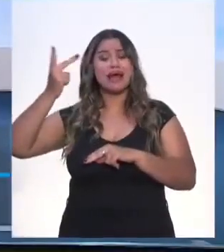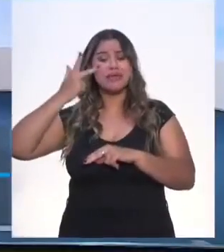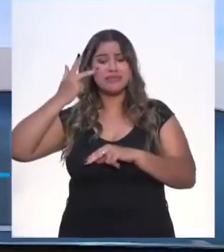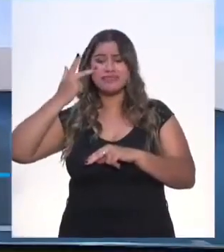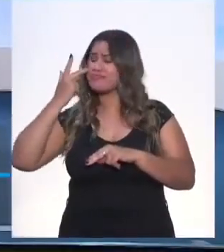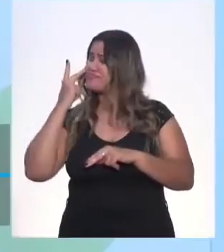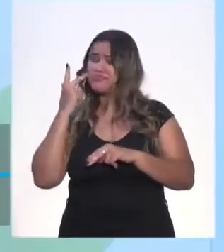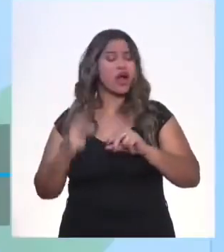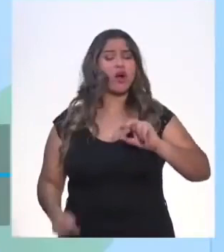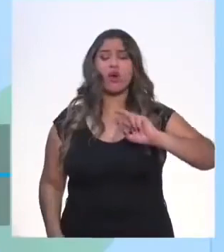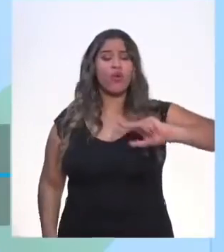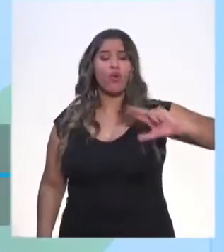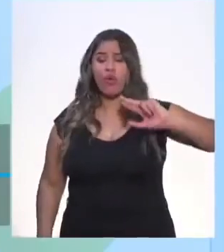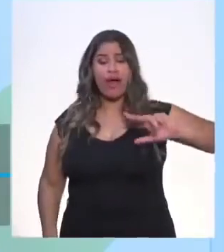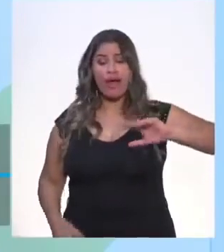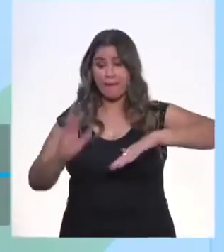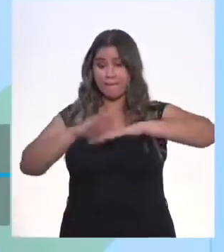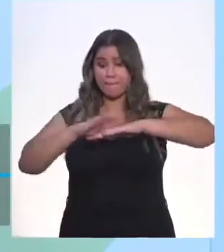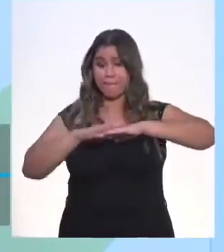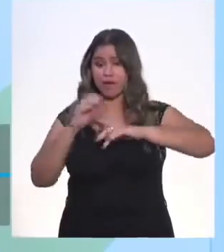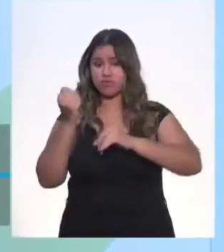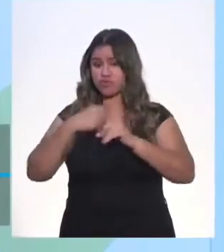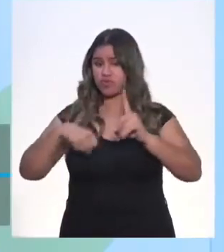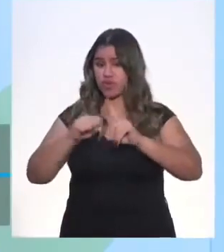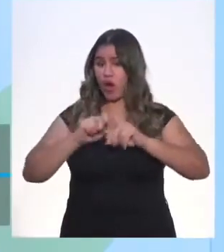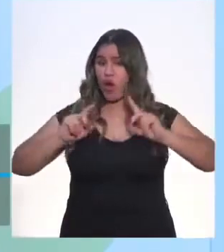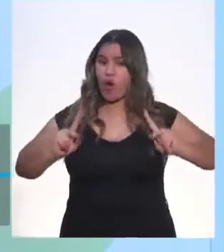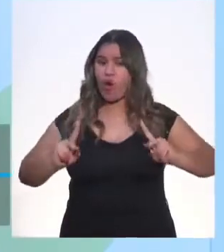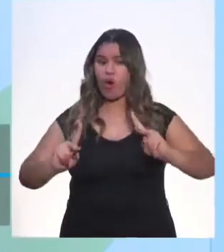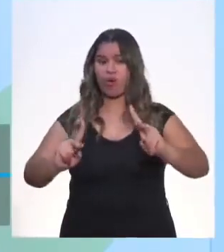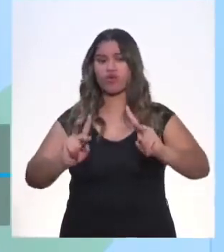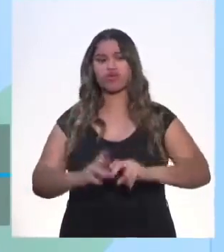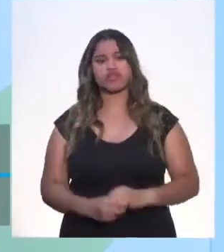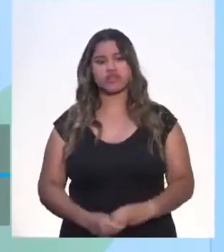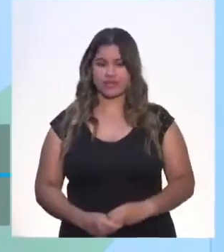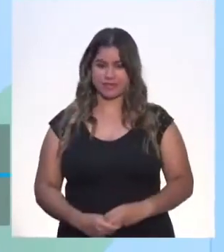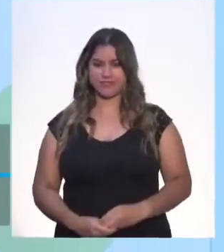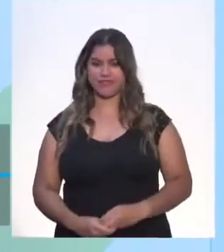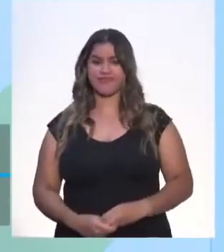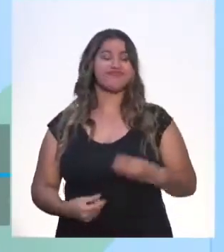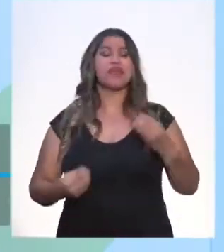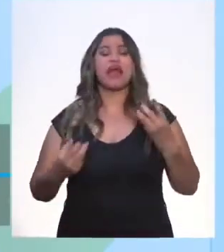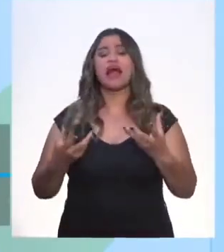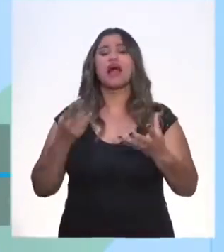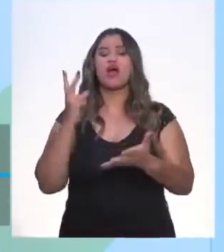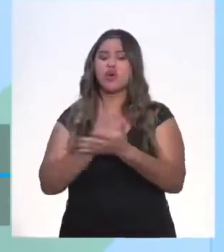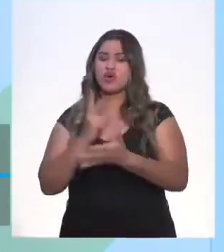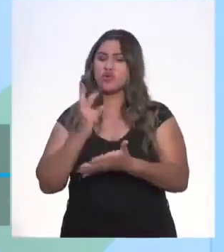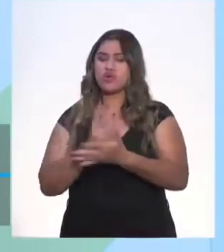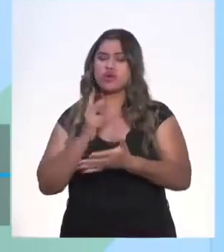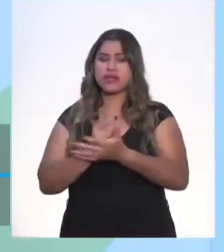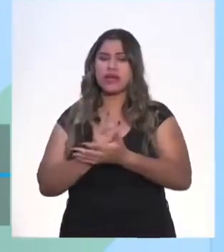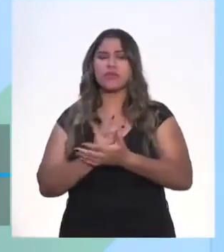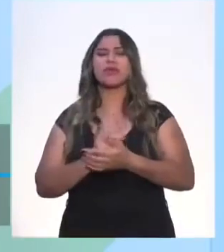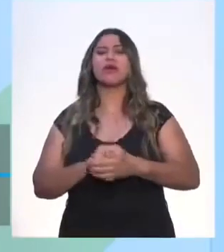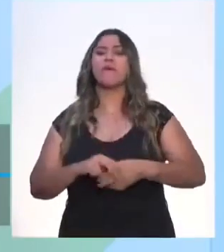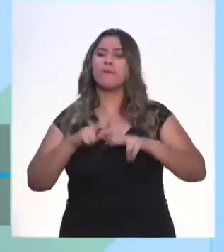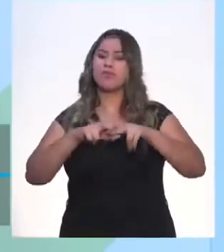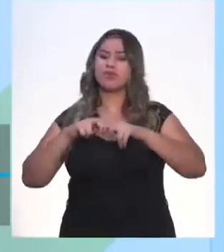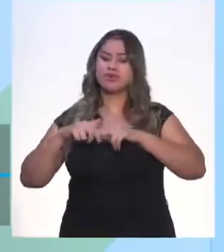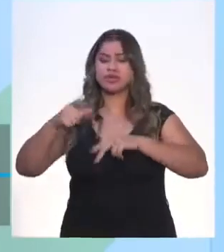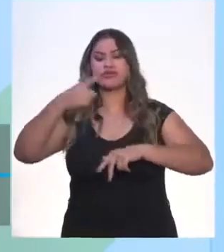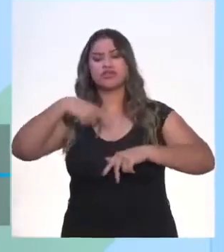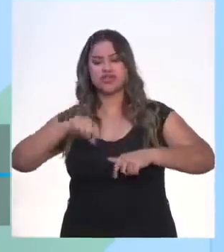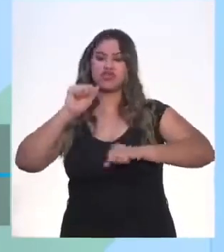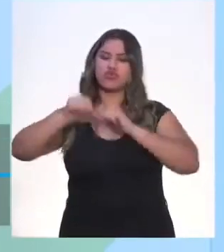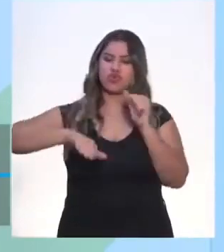social. Exatamente. E é uma construção contínua, né? Ela está sempre se construindo, sempre se modificando. E é por isso, nós vivemos em